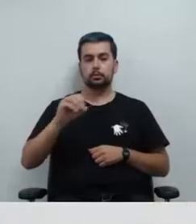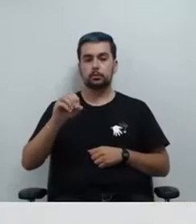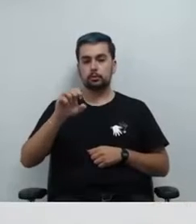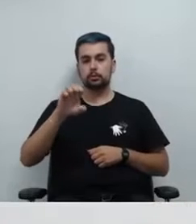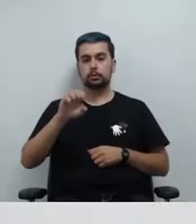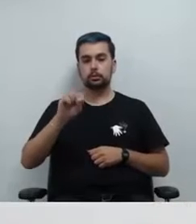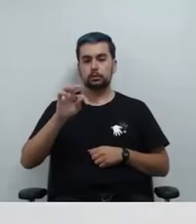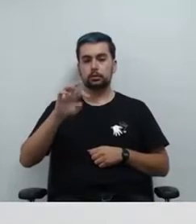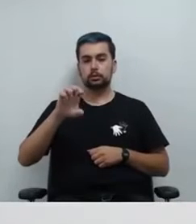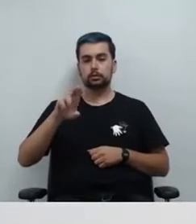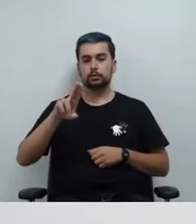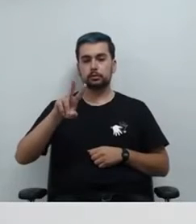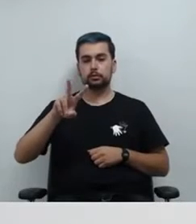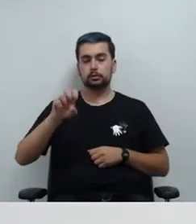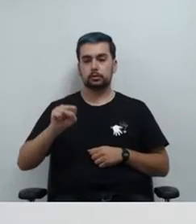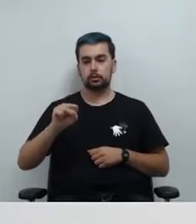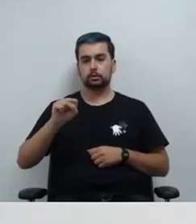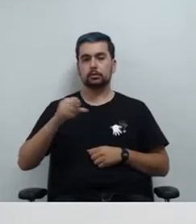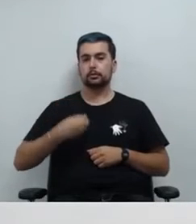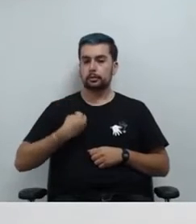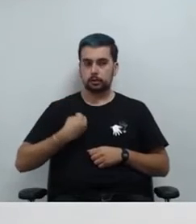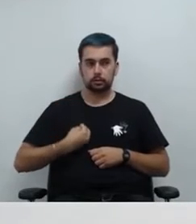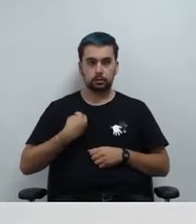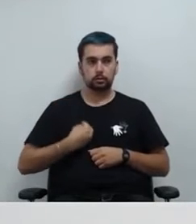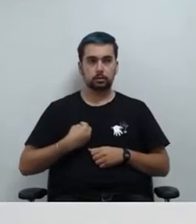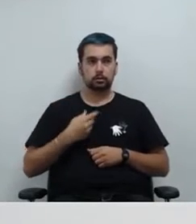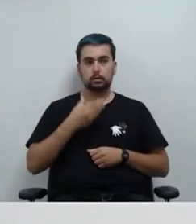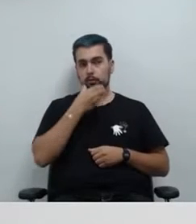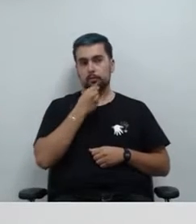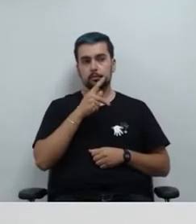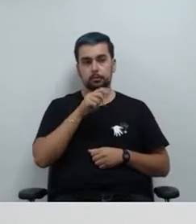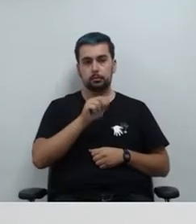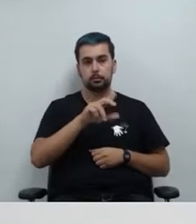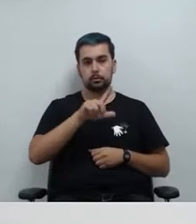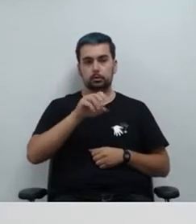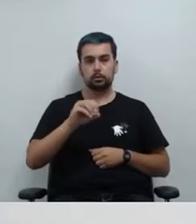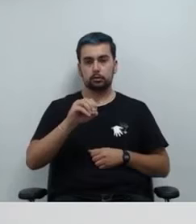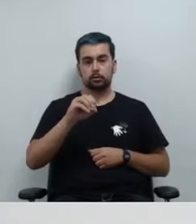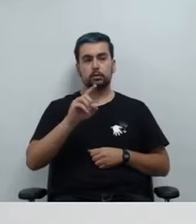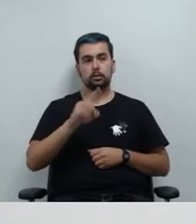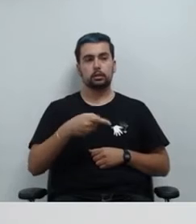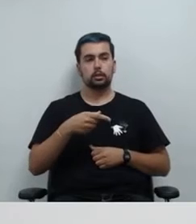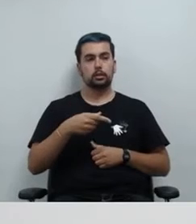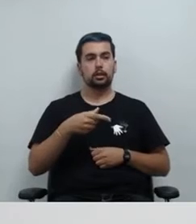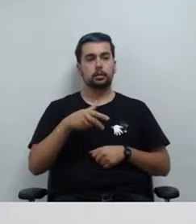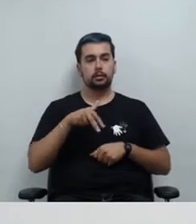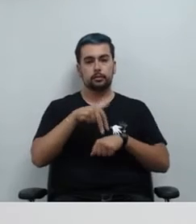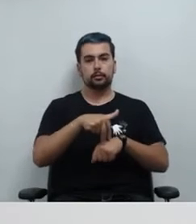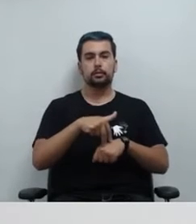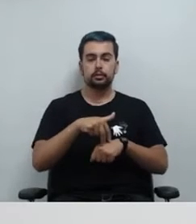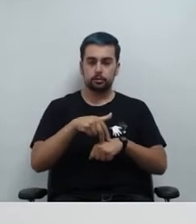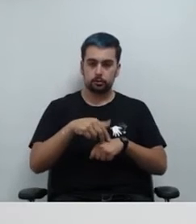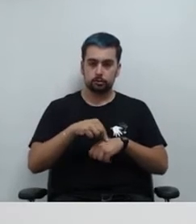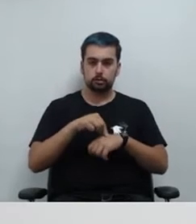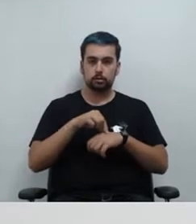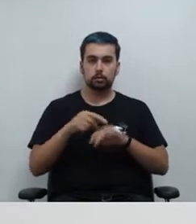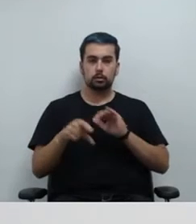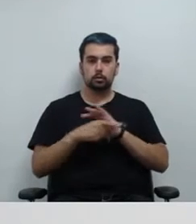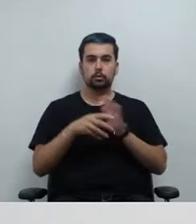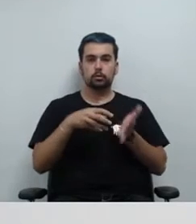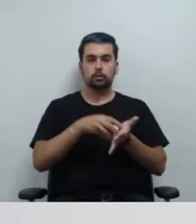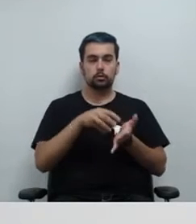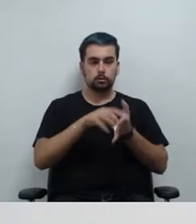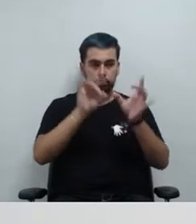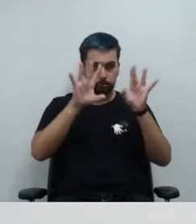Alvarenga, estava presente. Paulo, que é defensor público, membro integrante, histórico, né, do Núcleo Especializado de Cidadania e